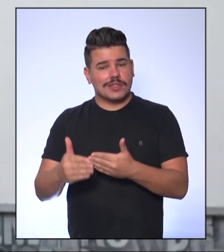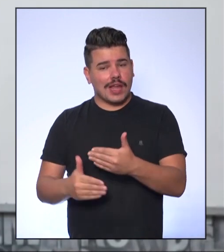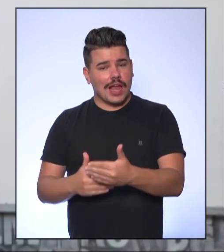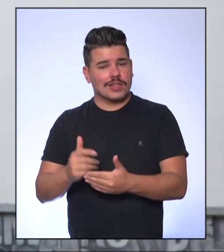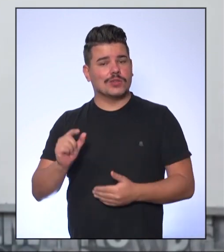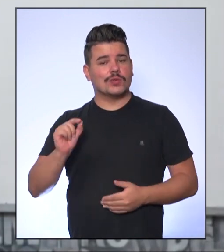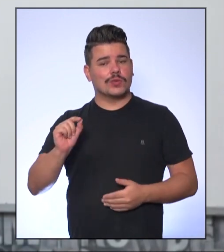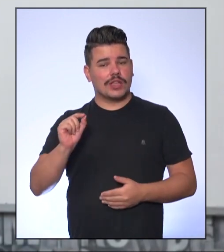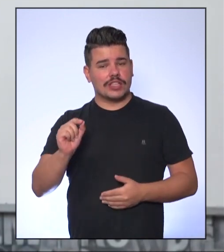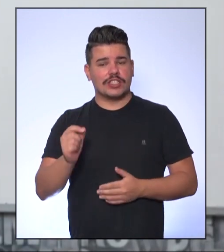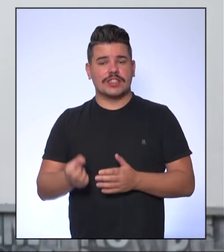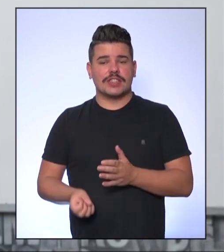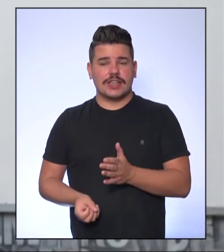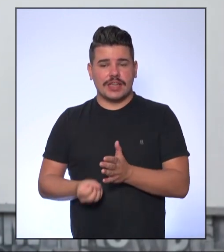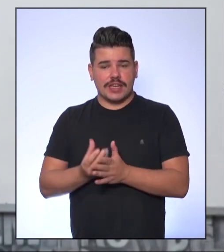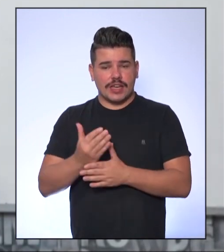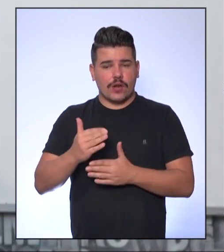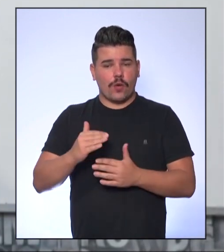edificação